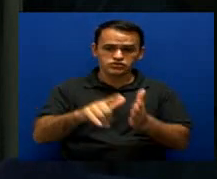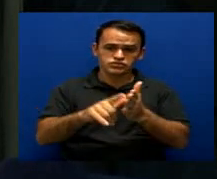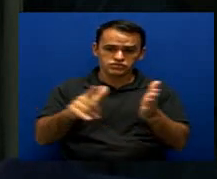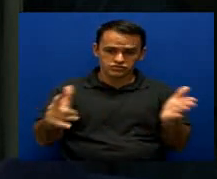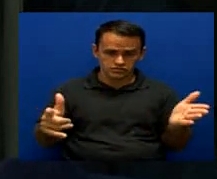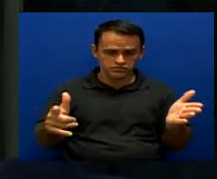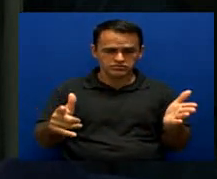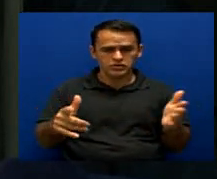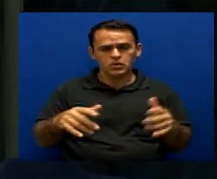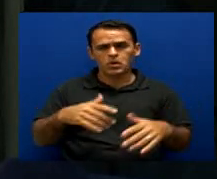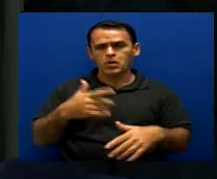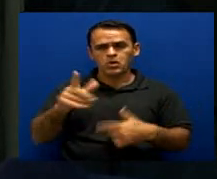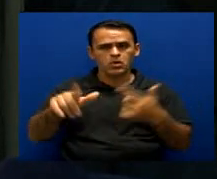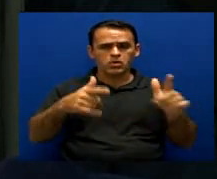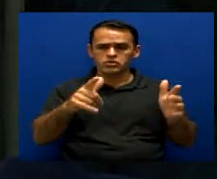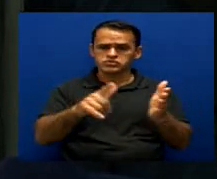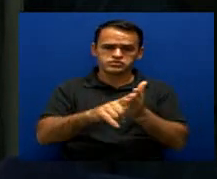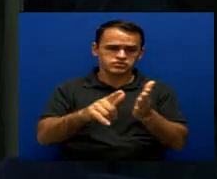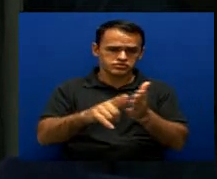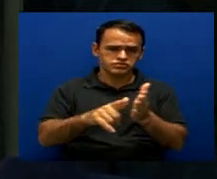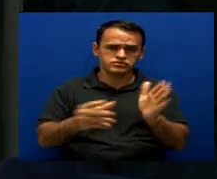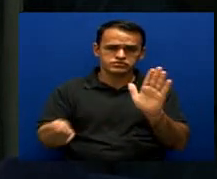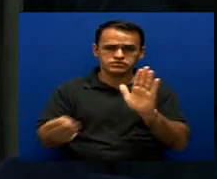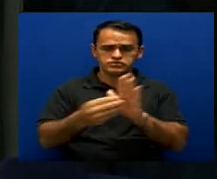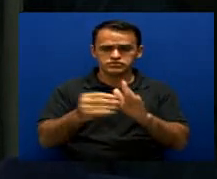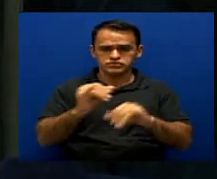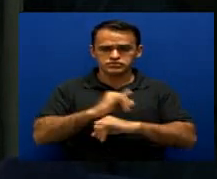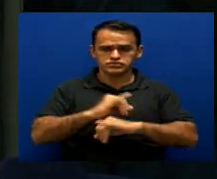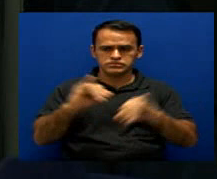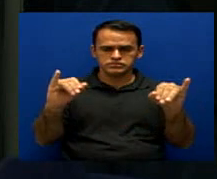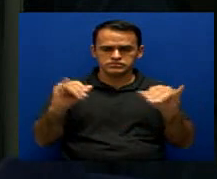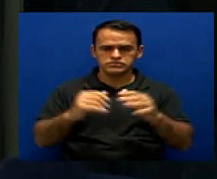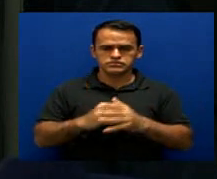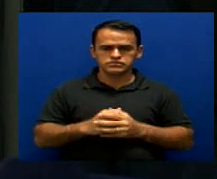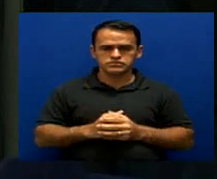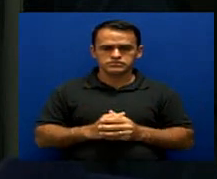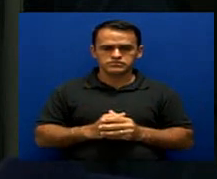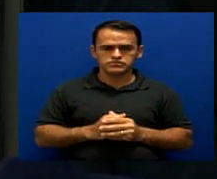ou nos outros jornais de vez o assunto